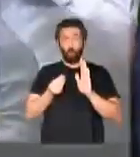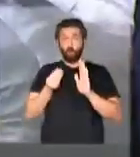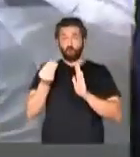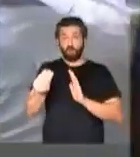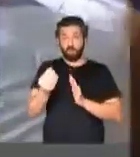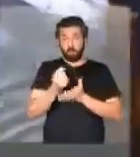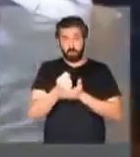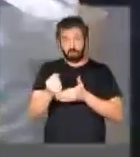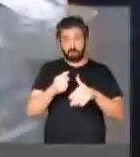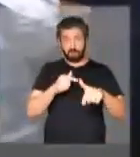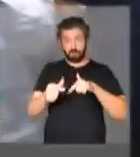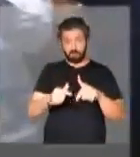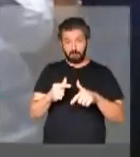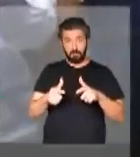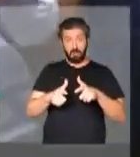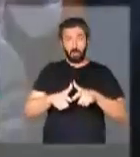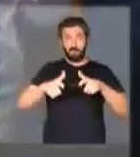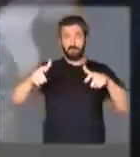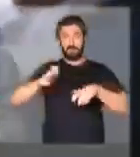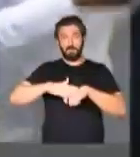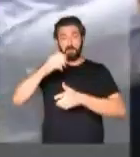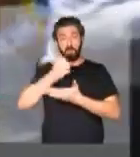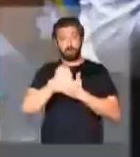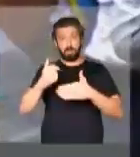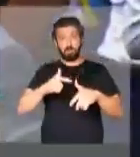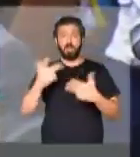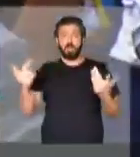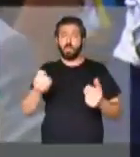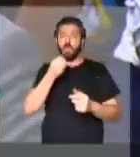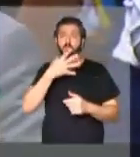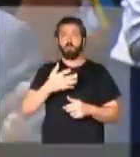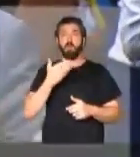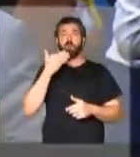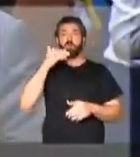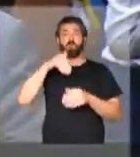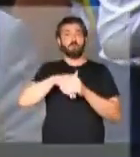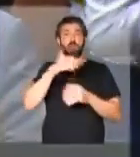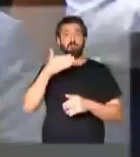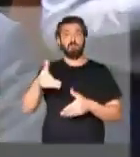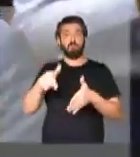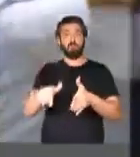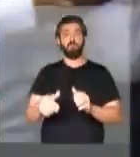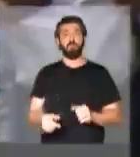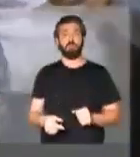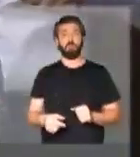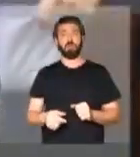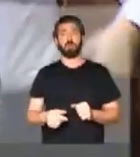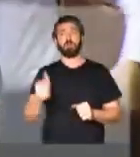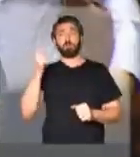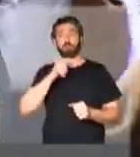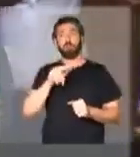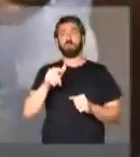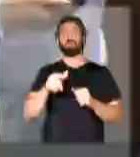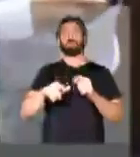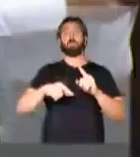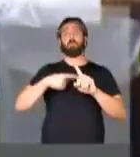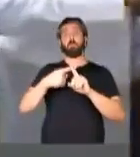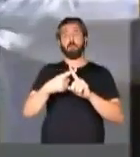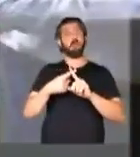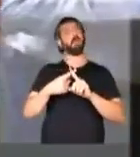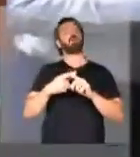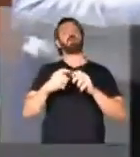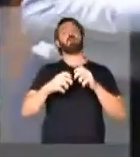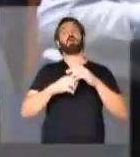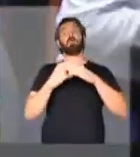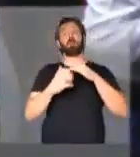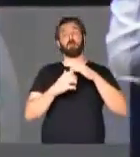oferta de emprego, ampliação de emprego, nada mais razoável do que votar favorável à emenda, que vai garantir que esses empregos, em